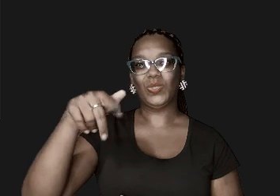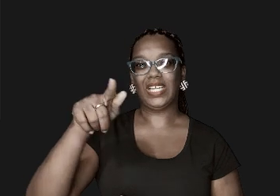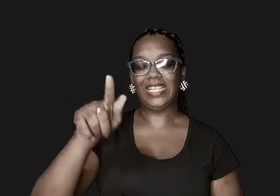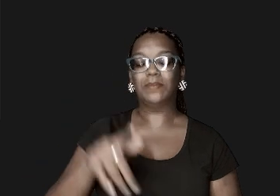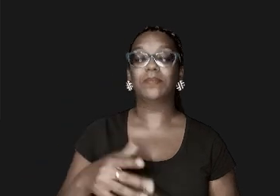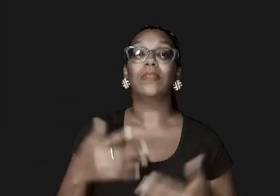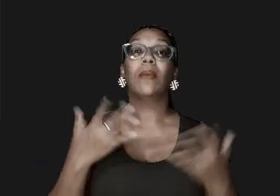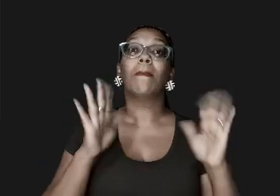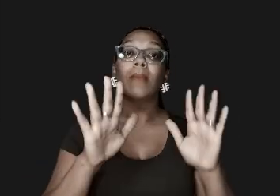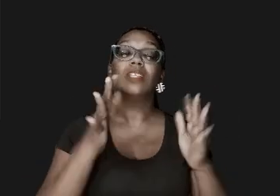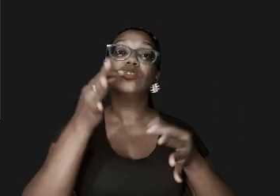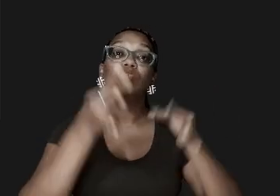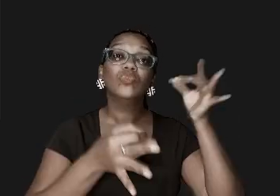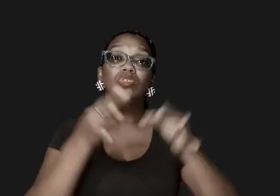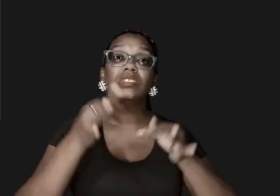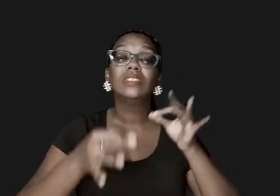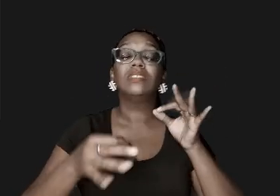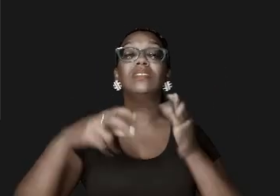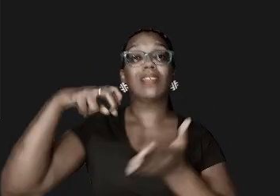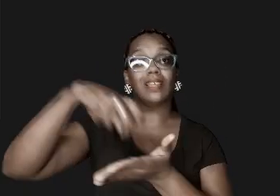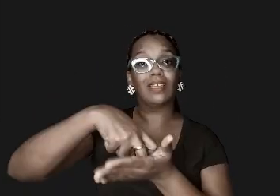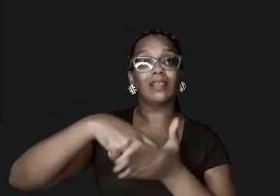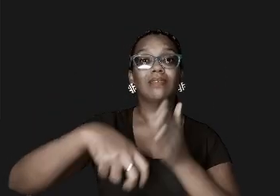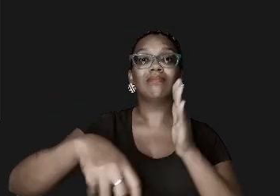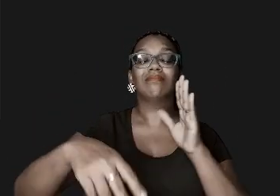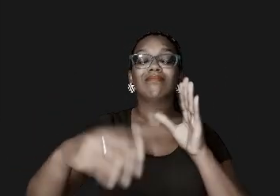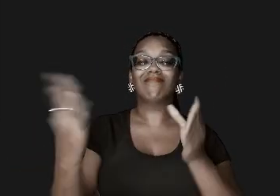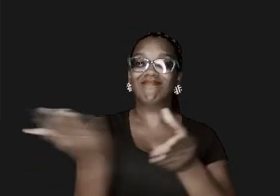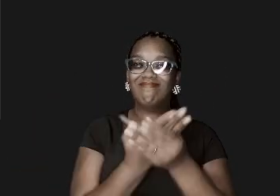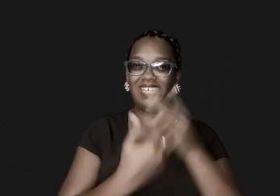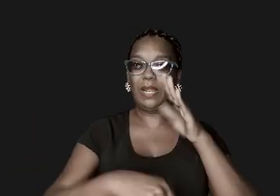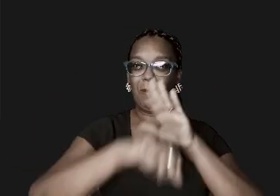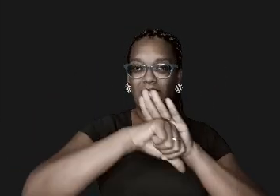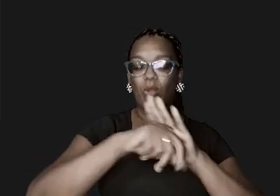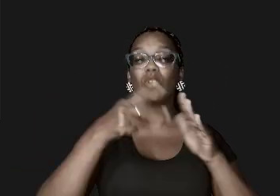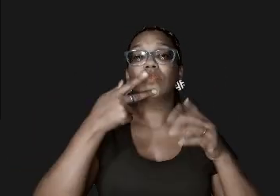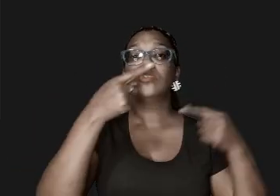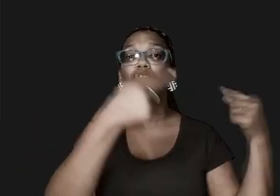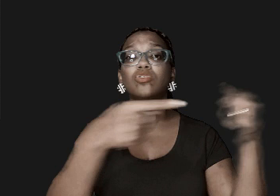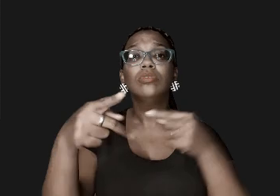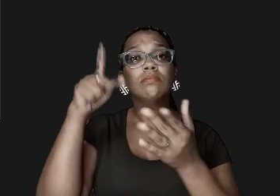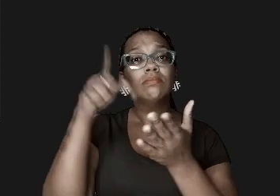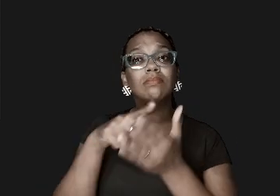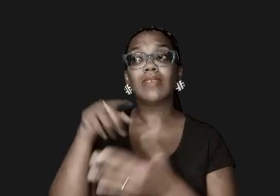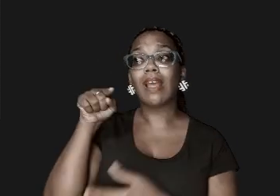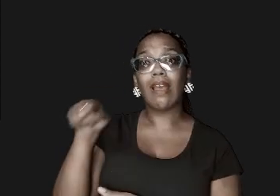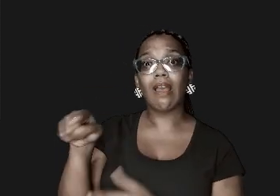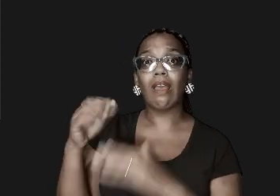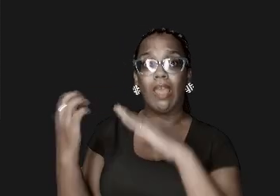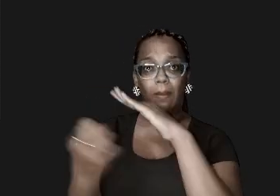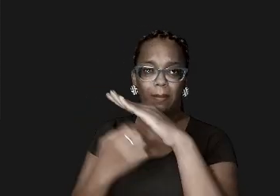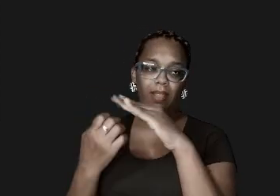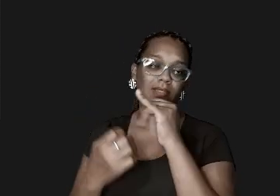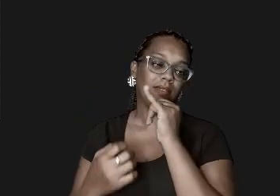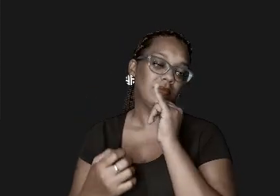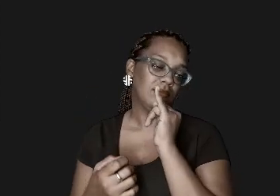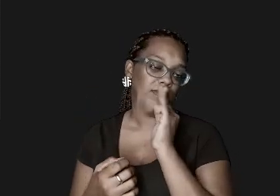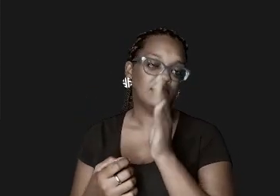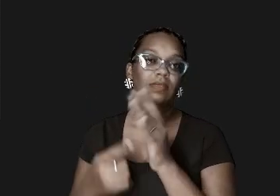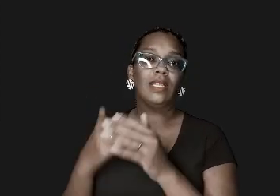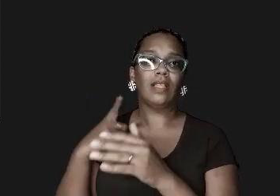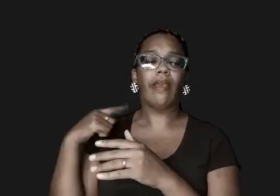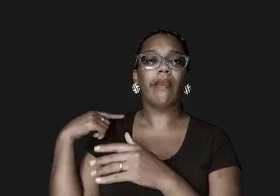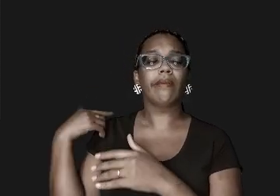painel a gente vai falar sobre inside entre treino nesse caso aqui que também foi um caso levado à Justiça Criminal havia um Grande